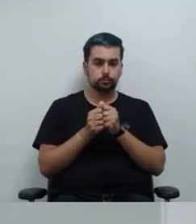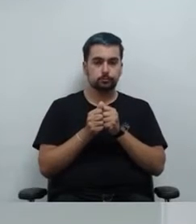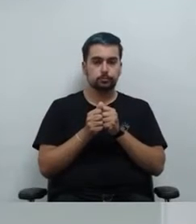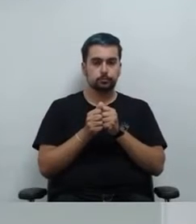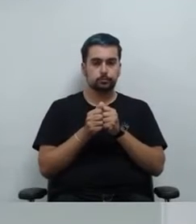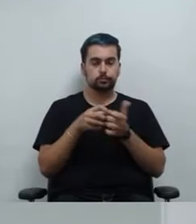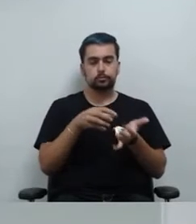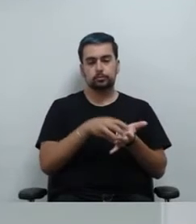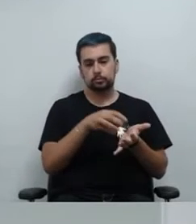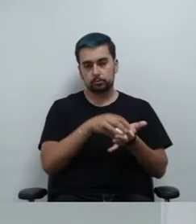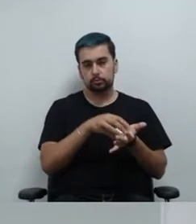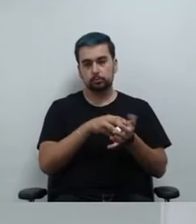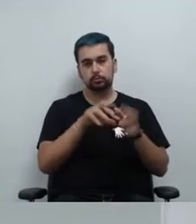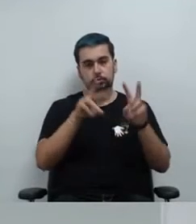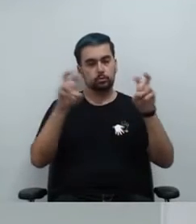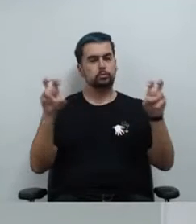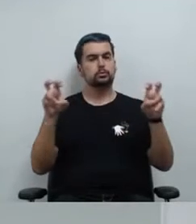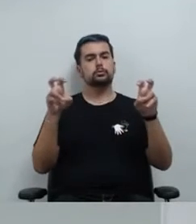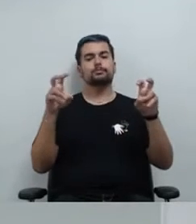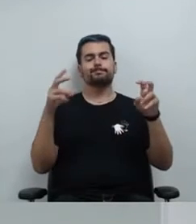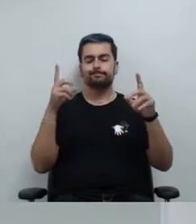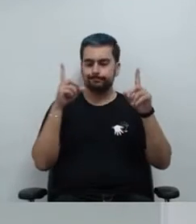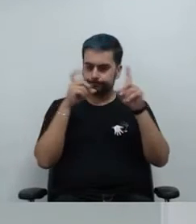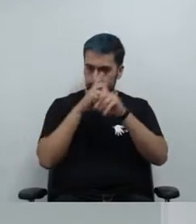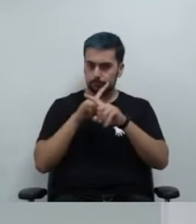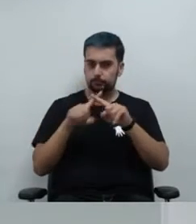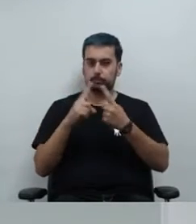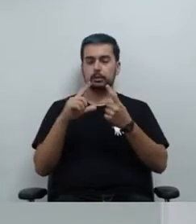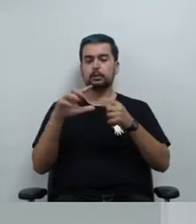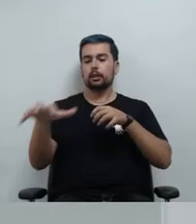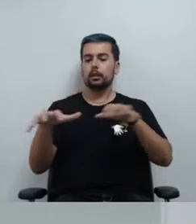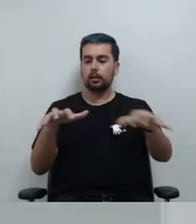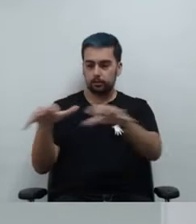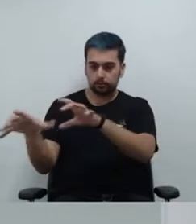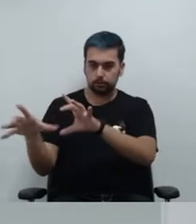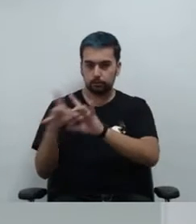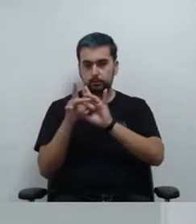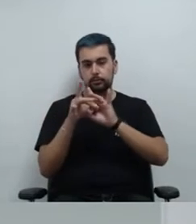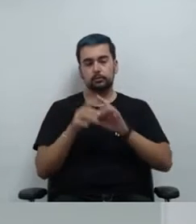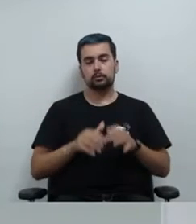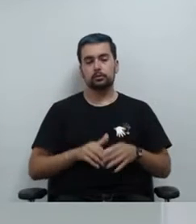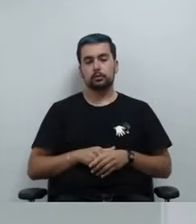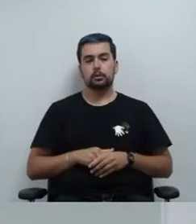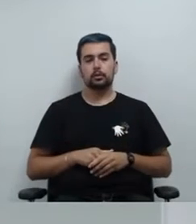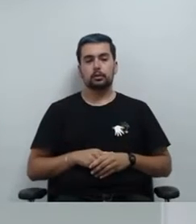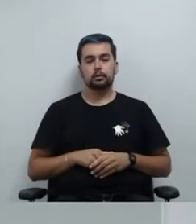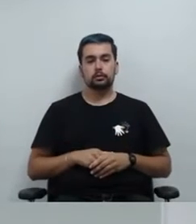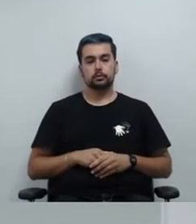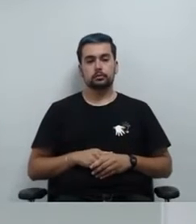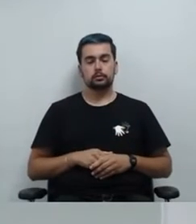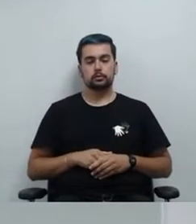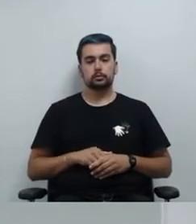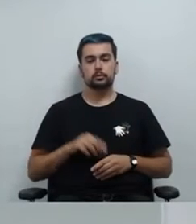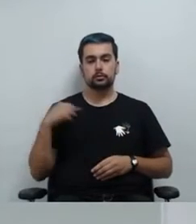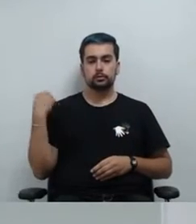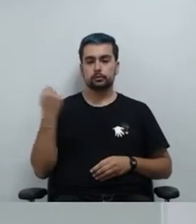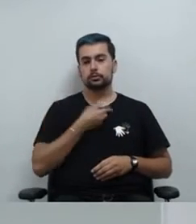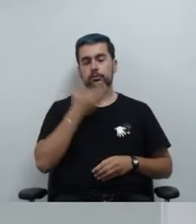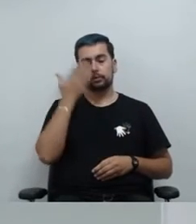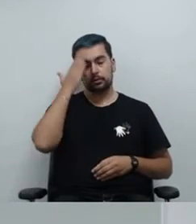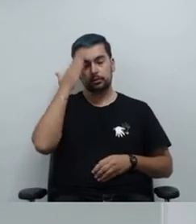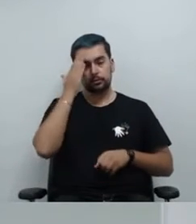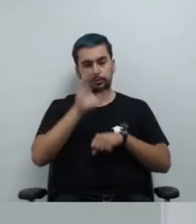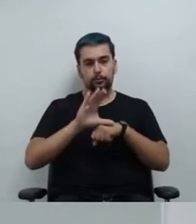esses núcleos em tema tão complexo e multidisciplinar. Todos sabemos que a Constituição de 88 reconhece